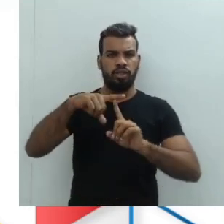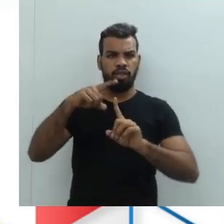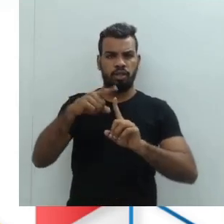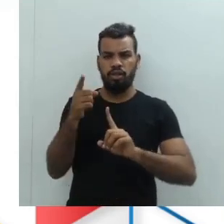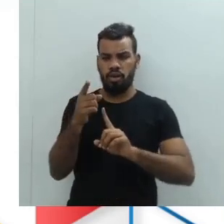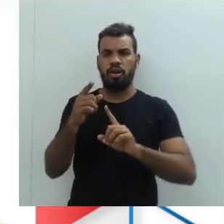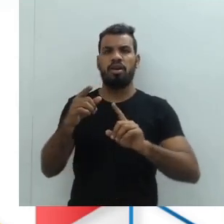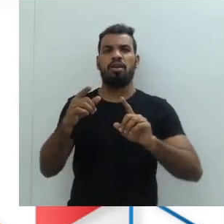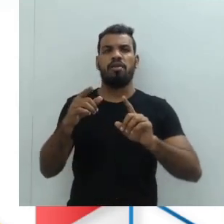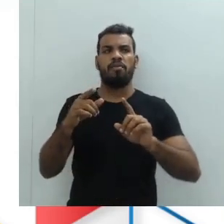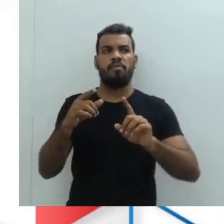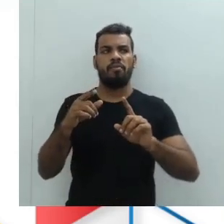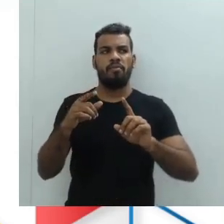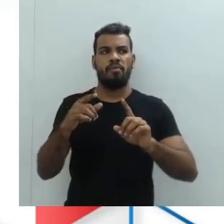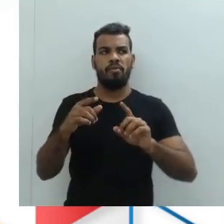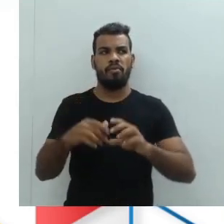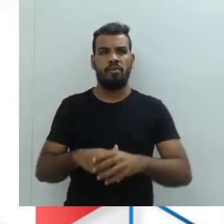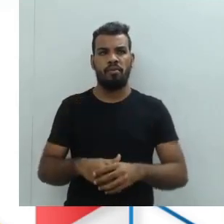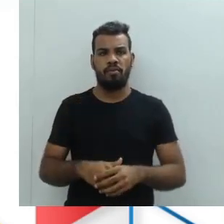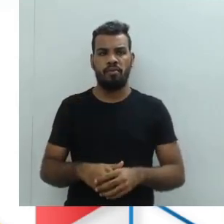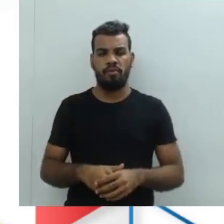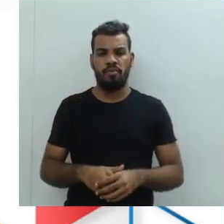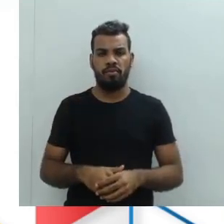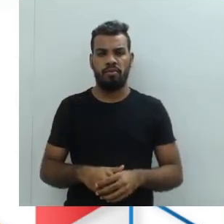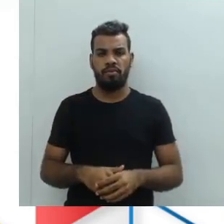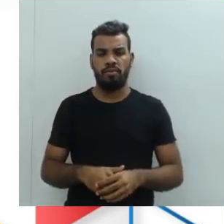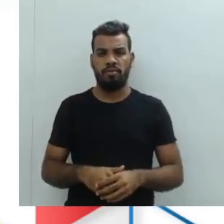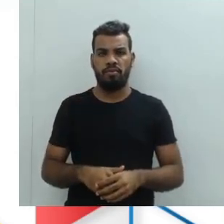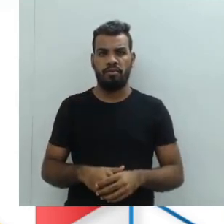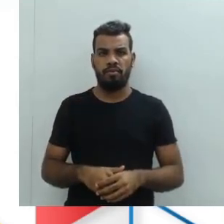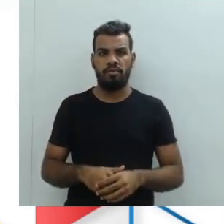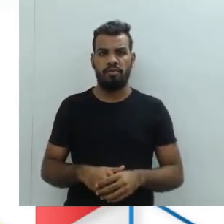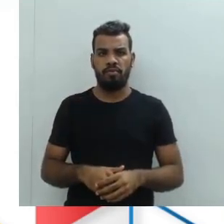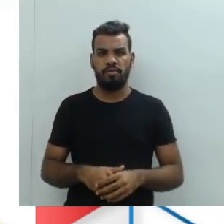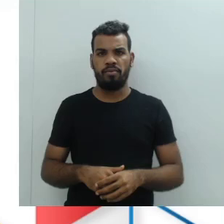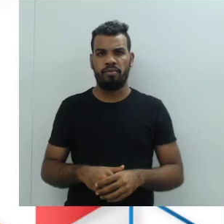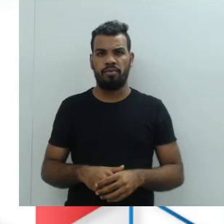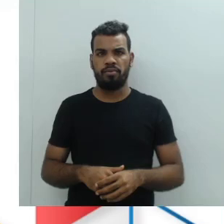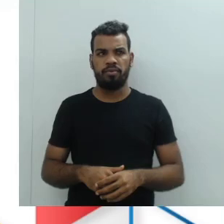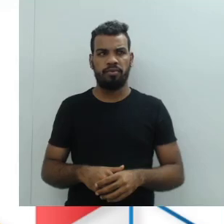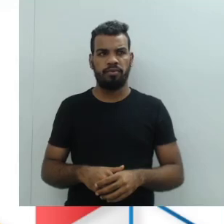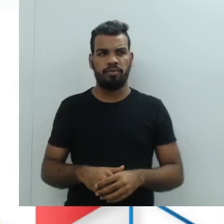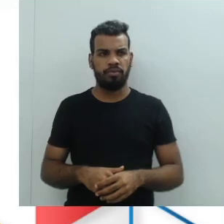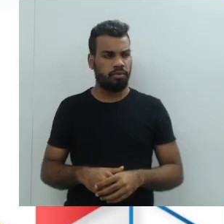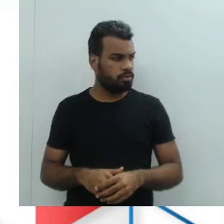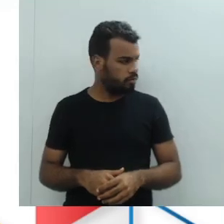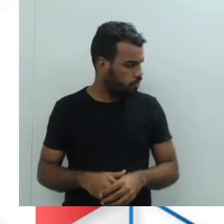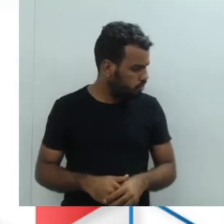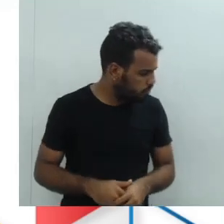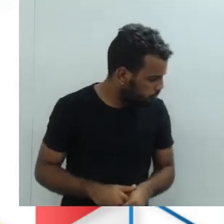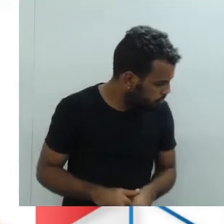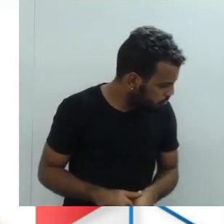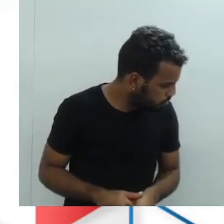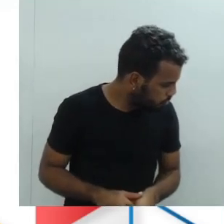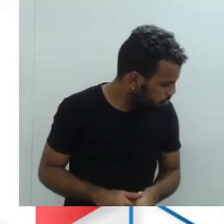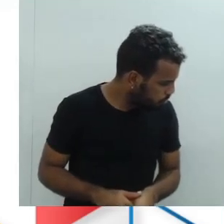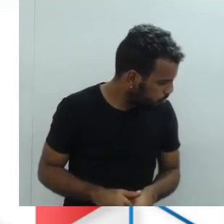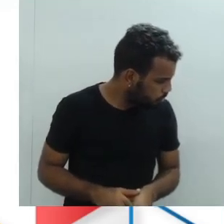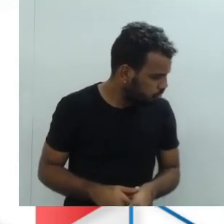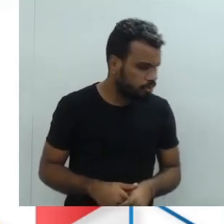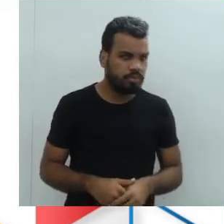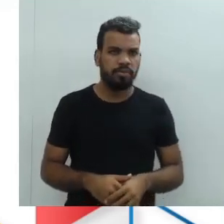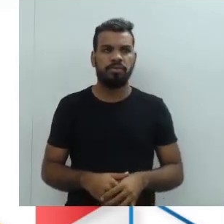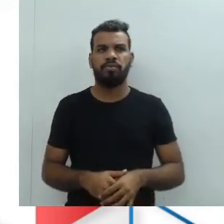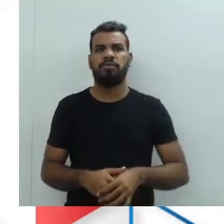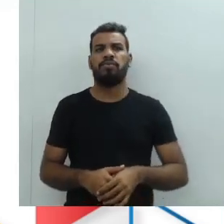de retângulo, ou seja, resumindo, essa parte de retângulo está fazendo perguntas dessa parte aqui,